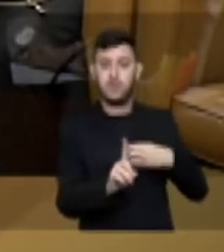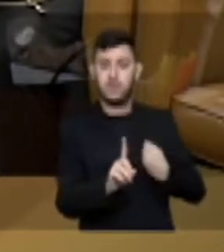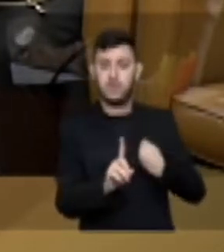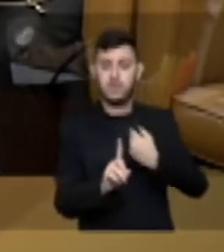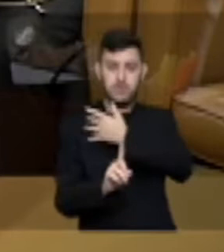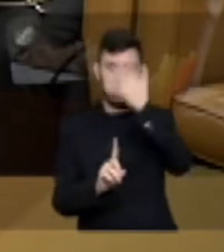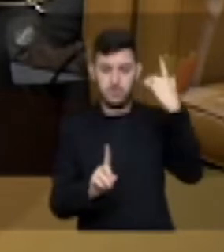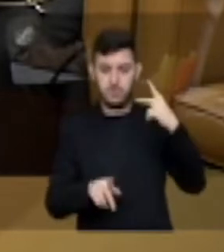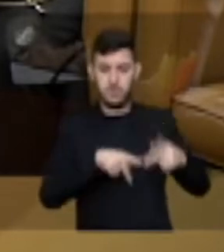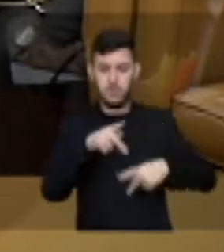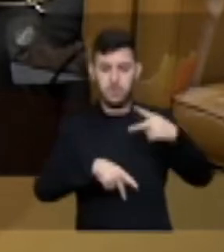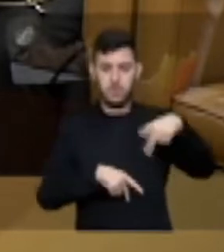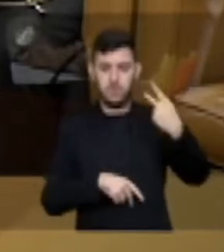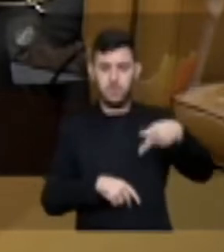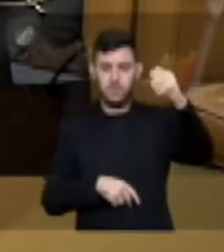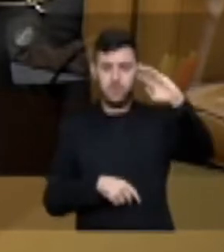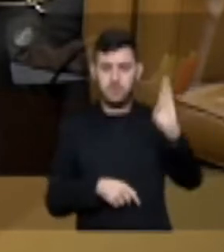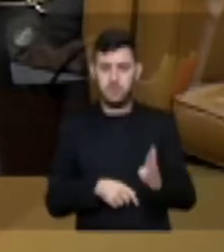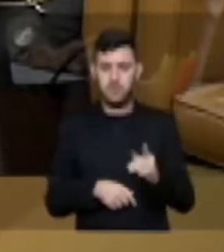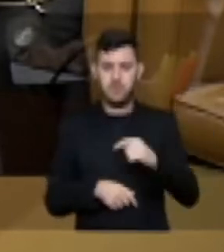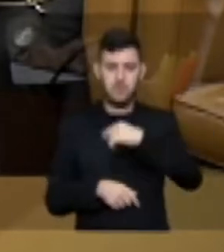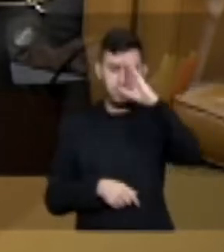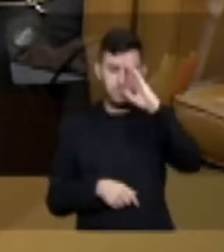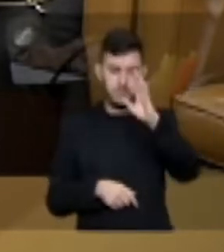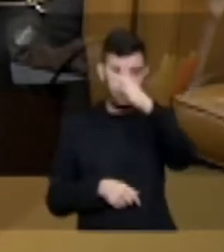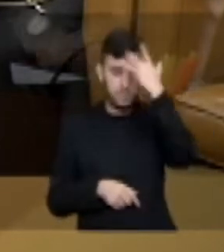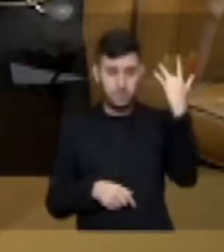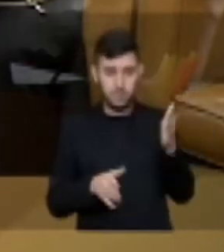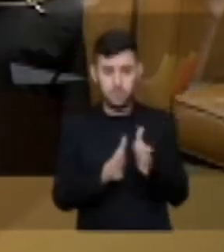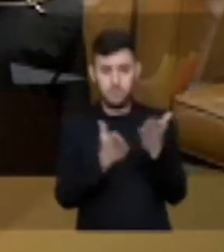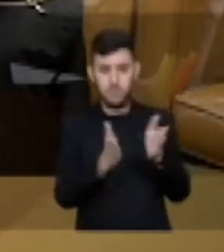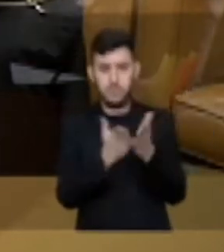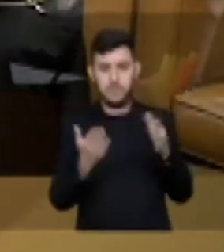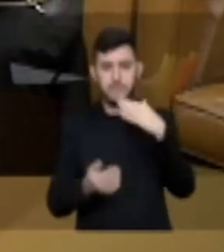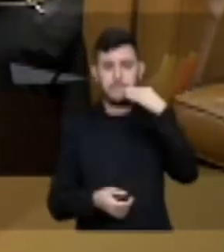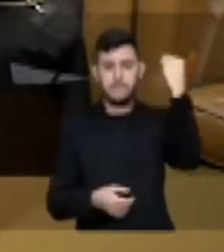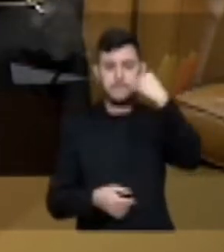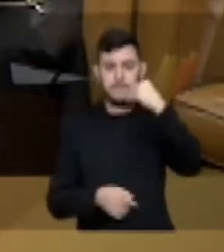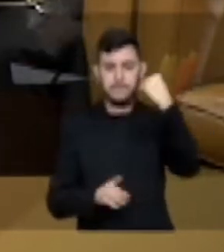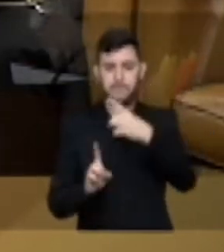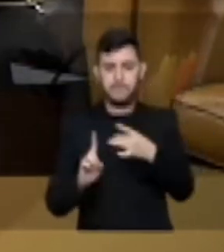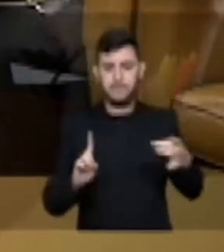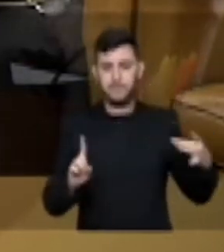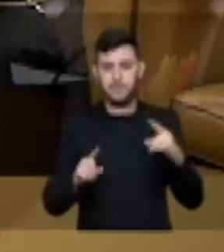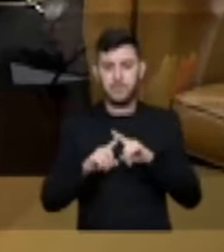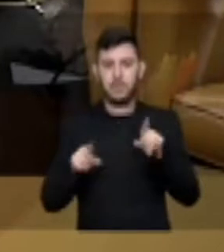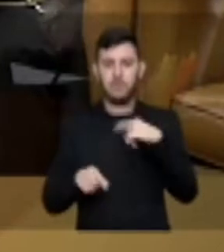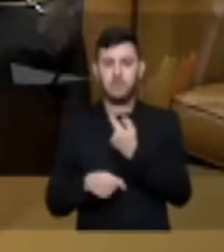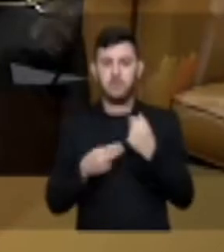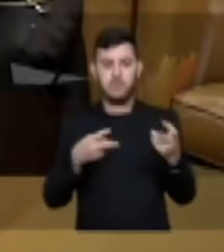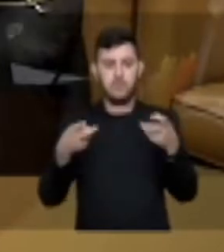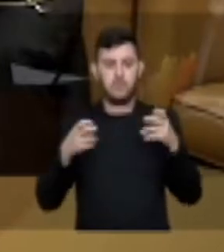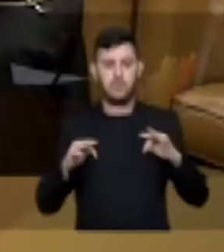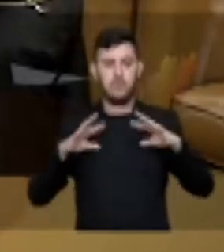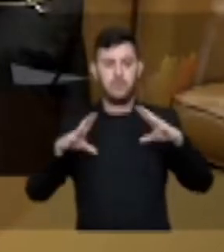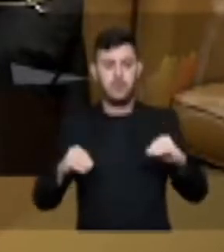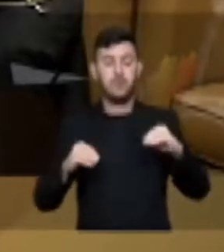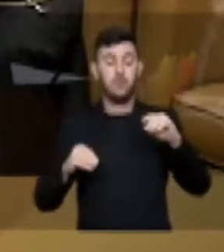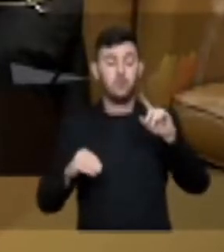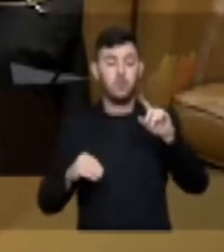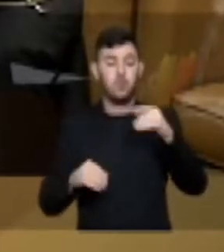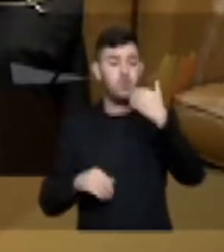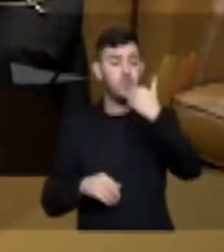mais vulneráveis. Iniciando, é importante observarmos que todas as impugnações são tentativas